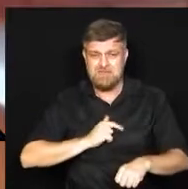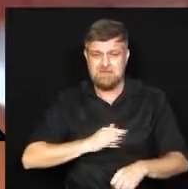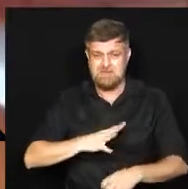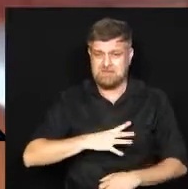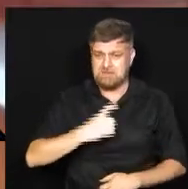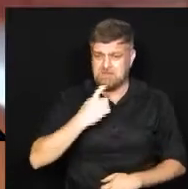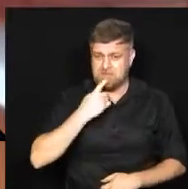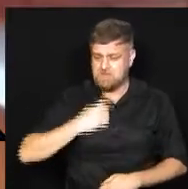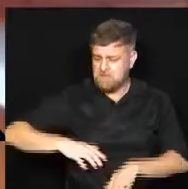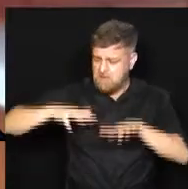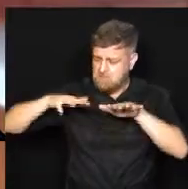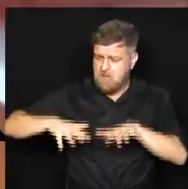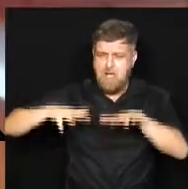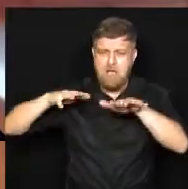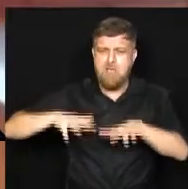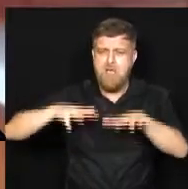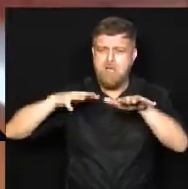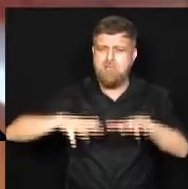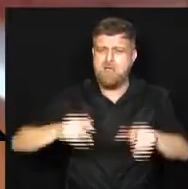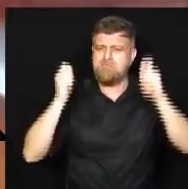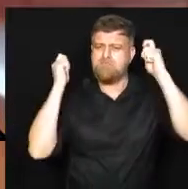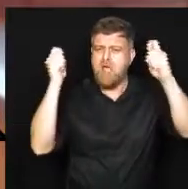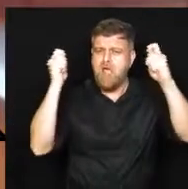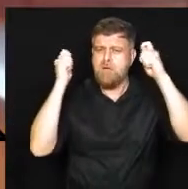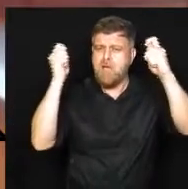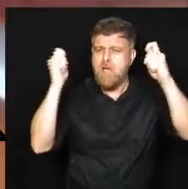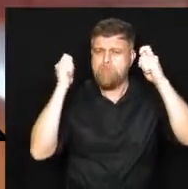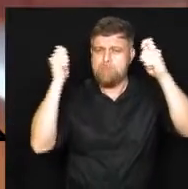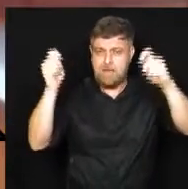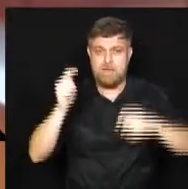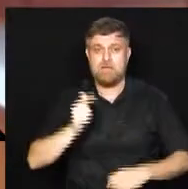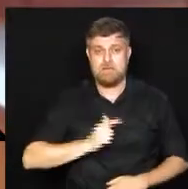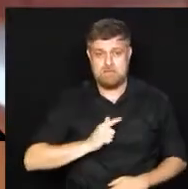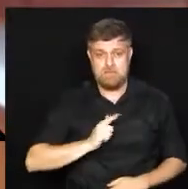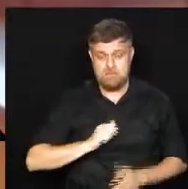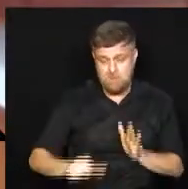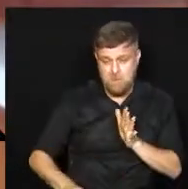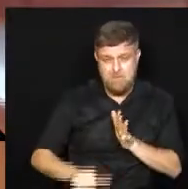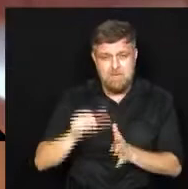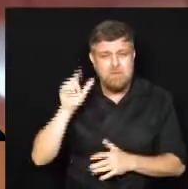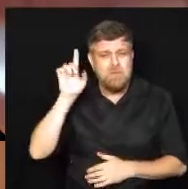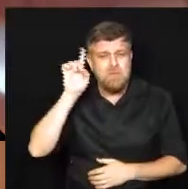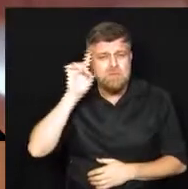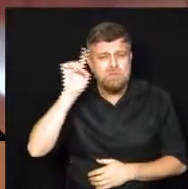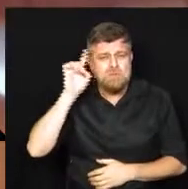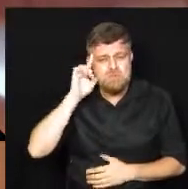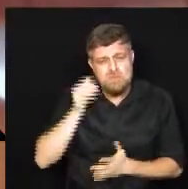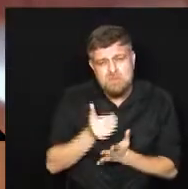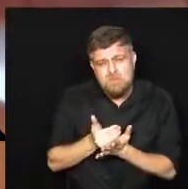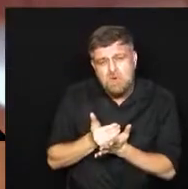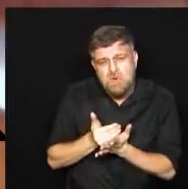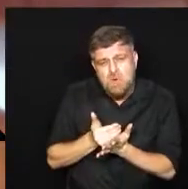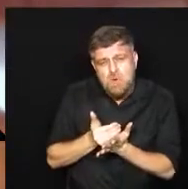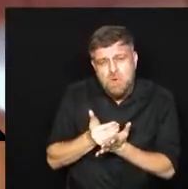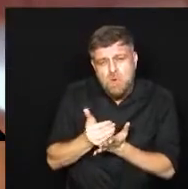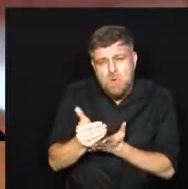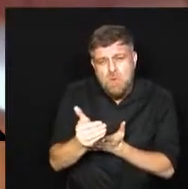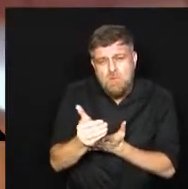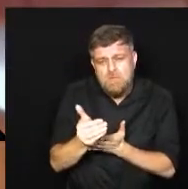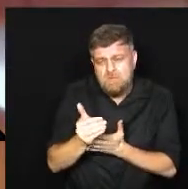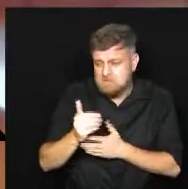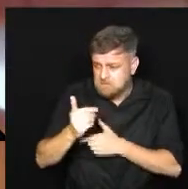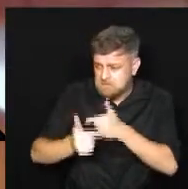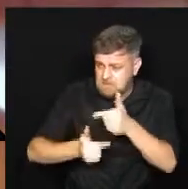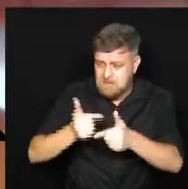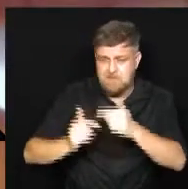cidade. Tivemos manifestação no primeiro dia, no início aí dos